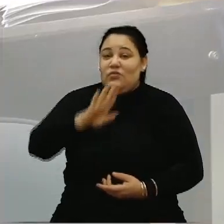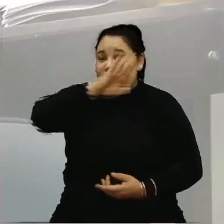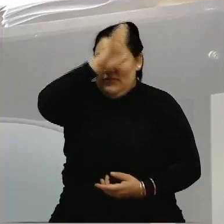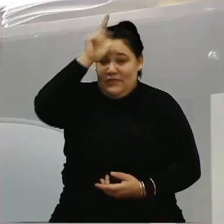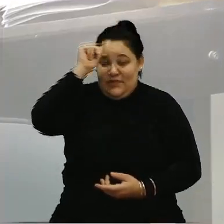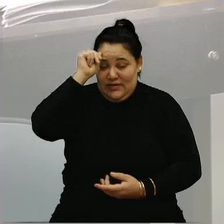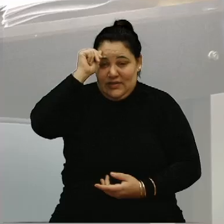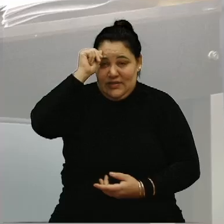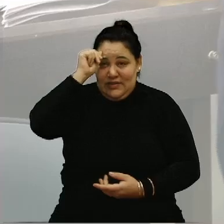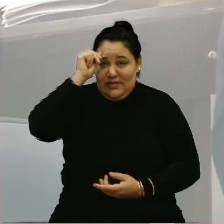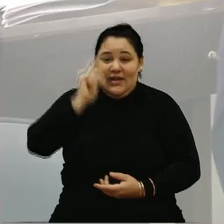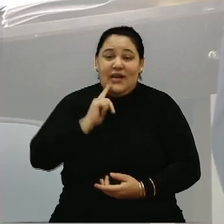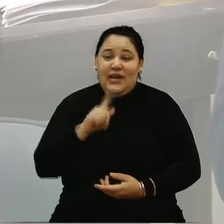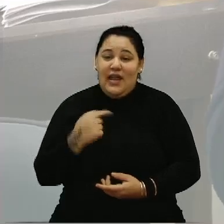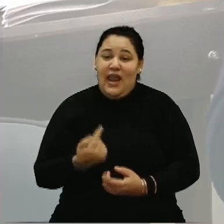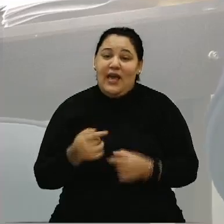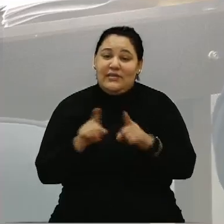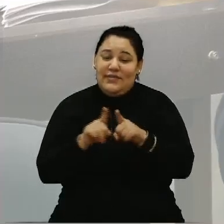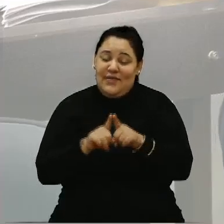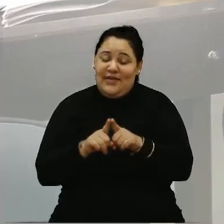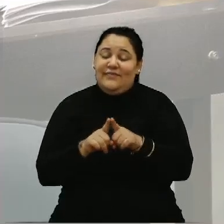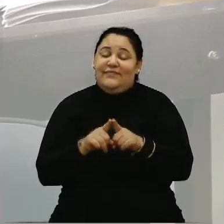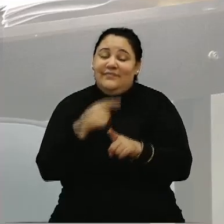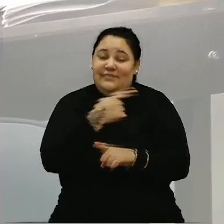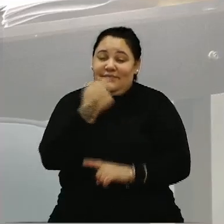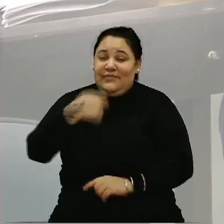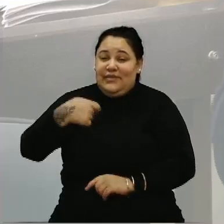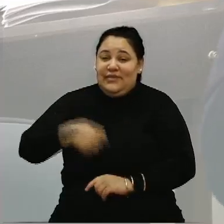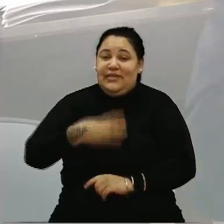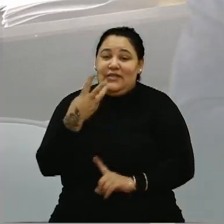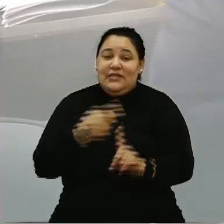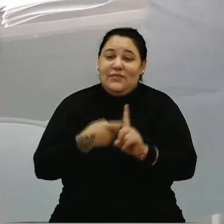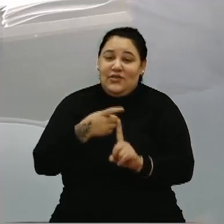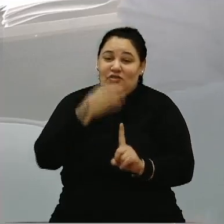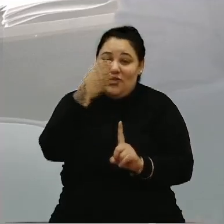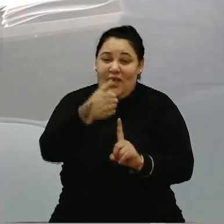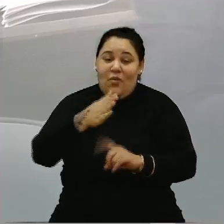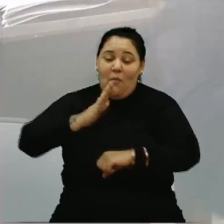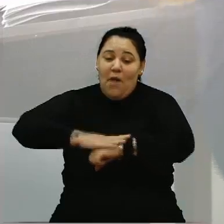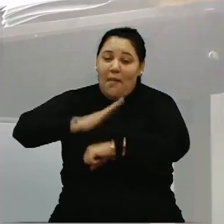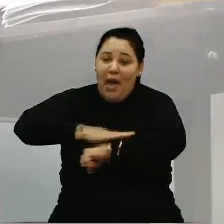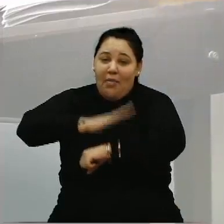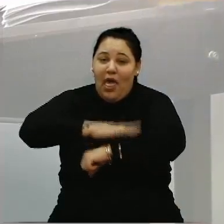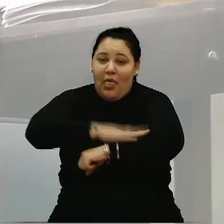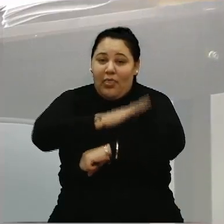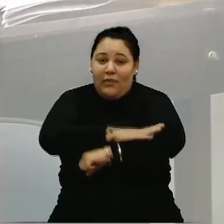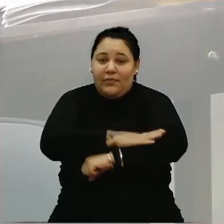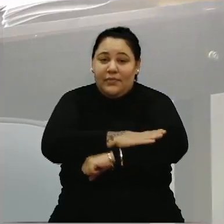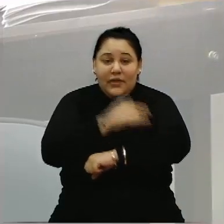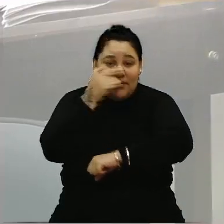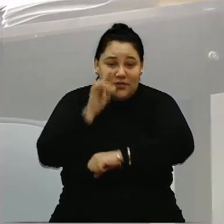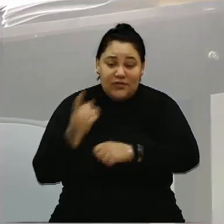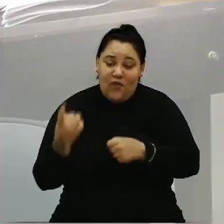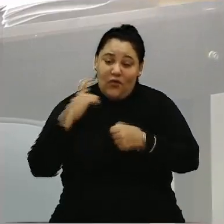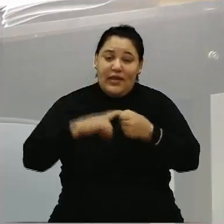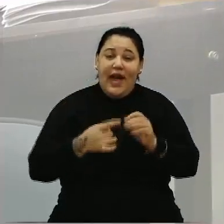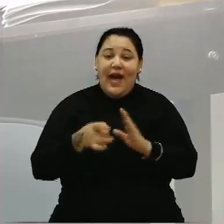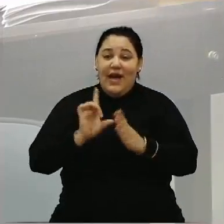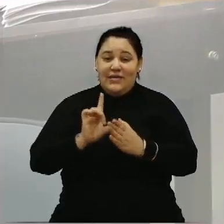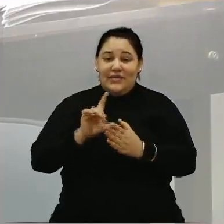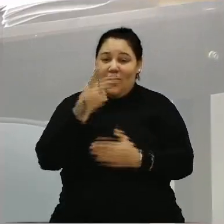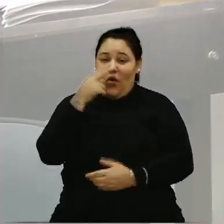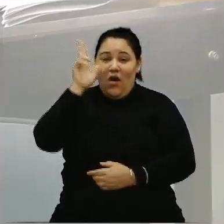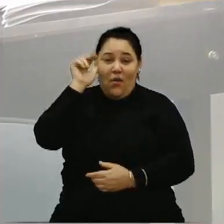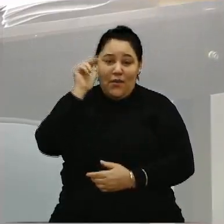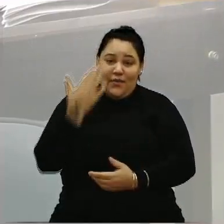3 meses patrulhado direto para poder voltar ao que tínhamos em abril. E quem dirá